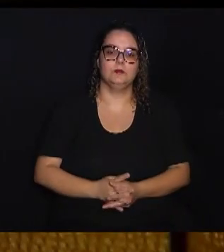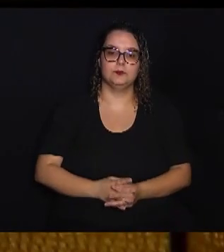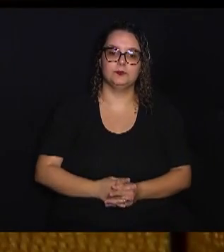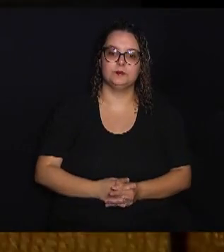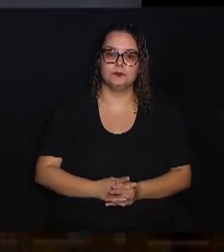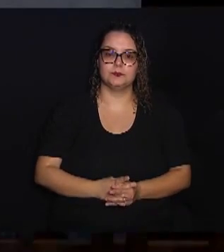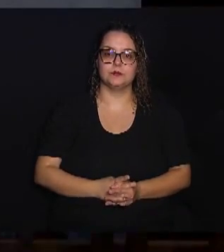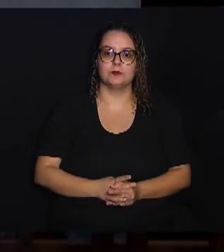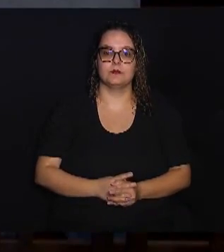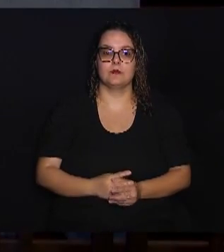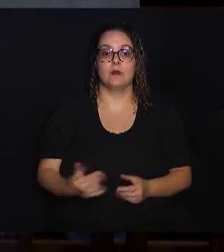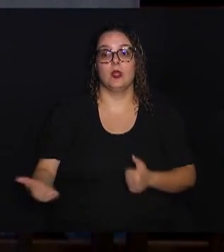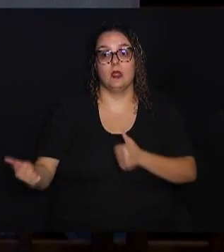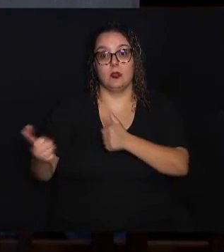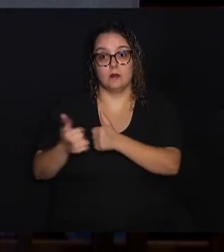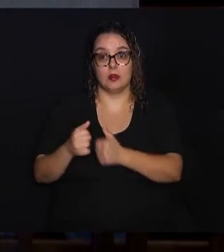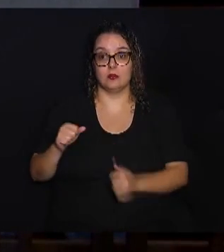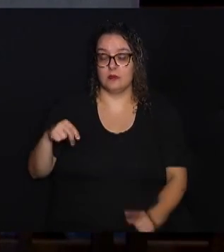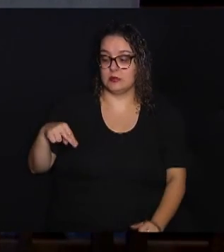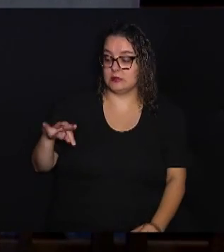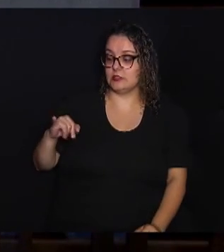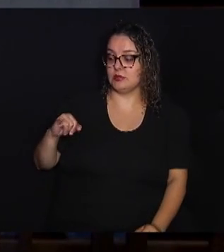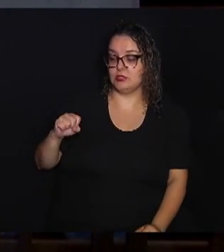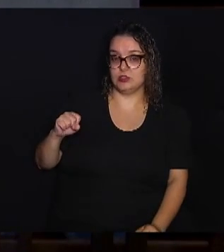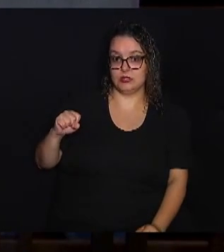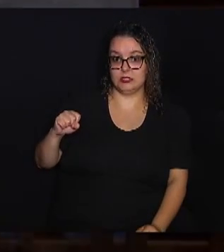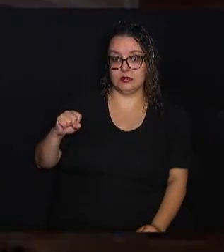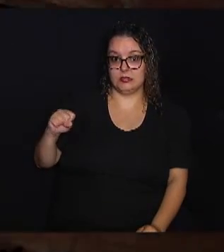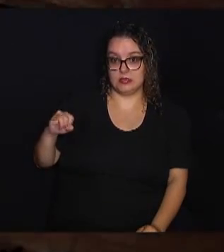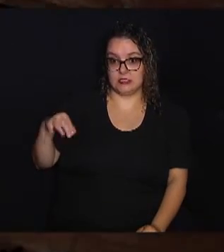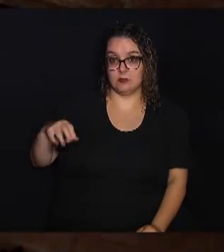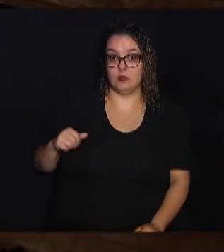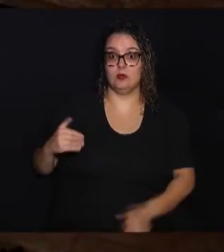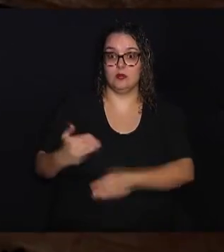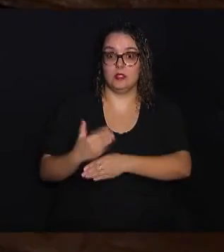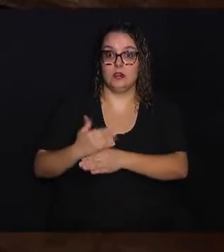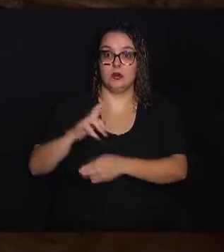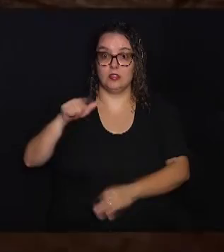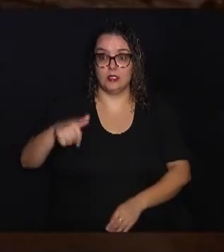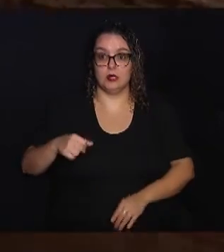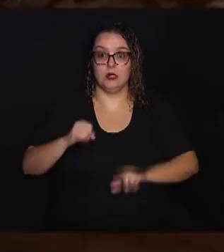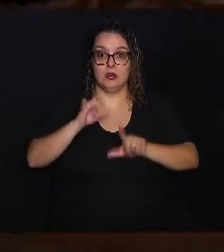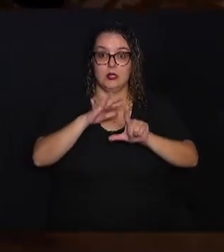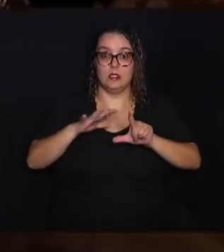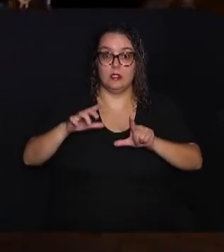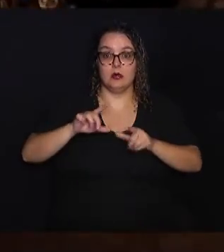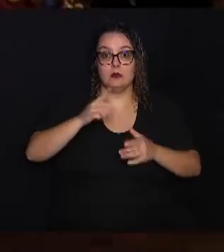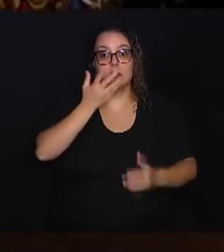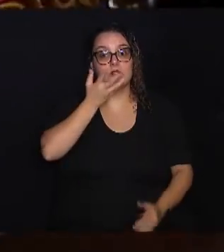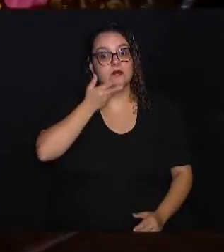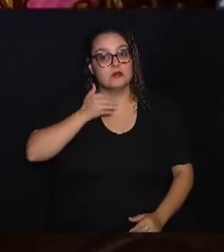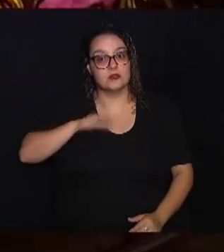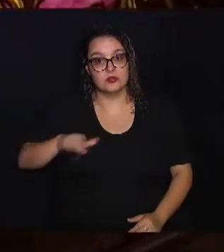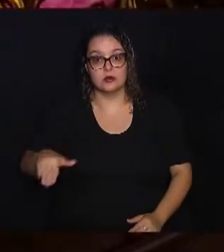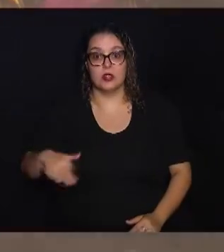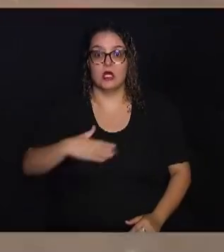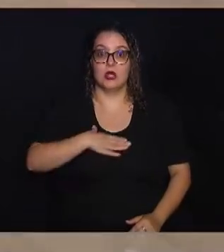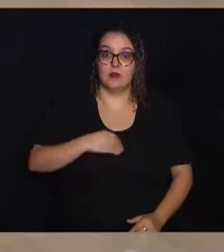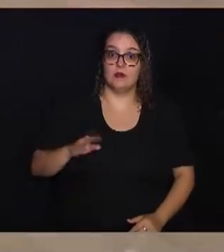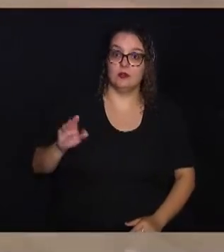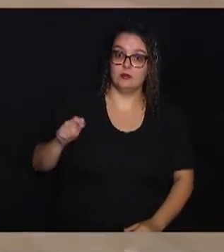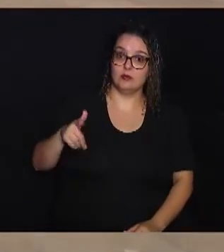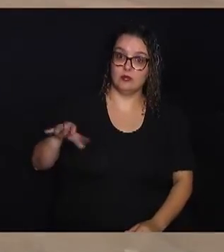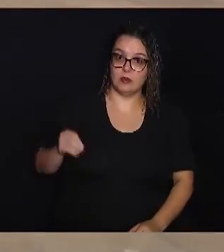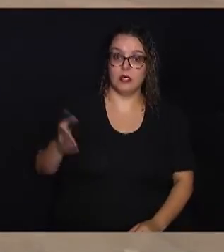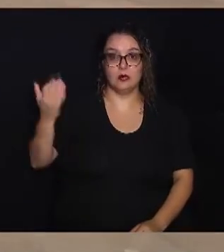E ao lado nós temos o Santíssimo, que foi construído depois, que tem imagens de crianças que foram filhos dos barões